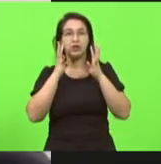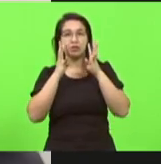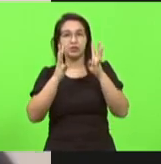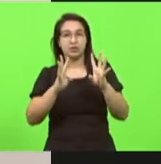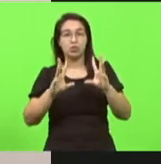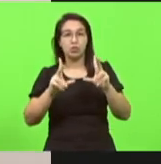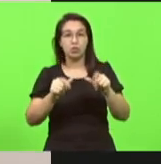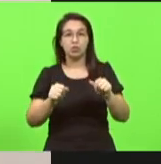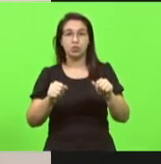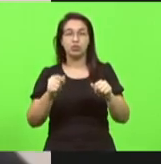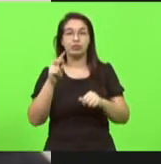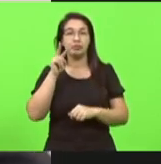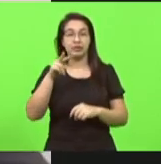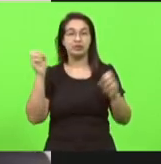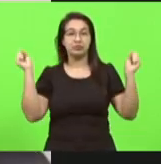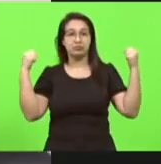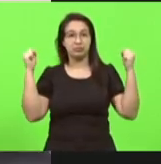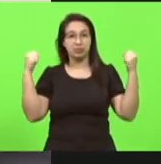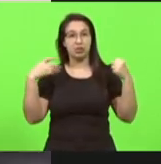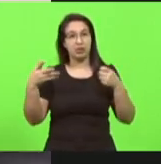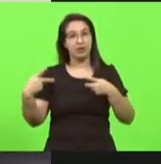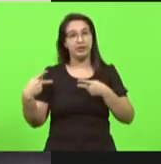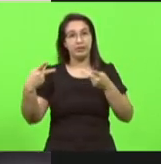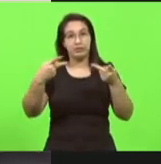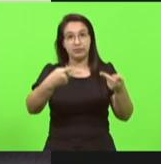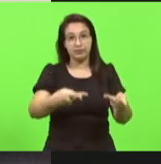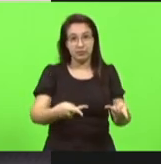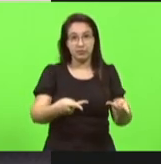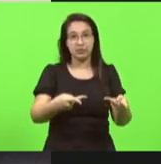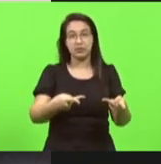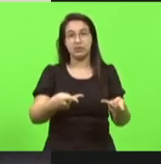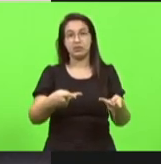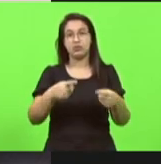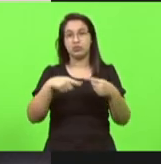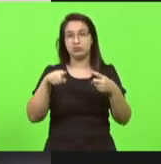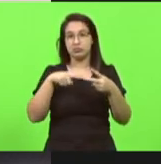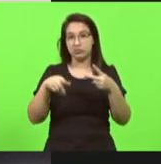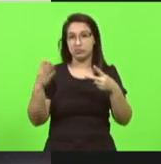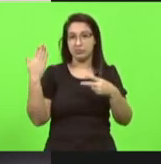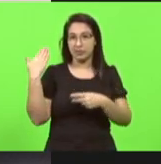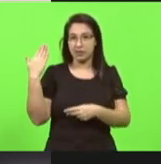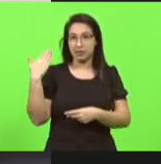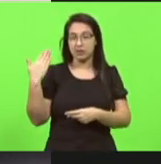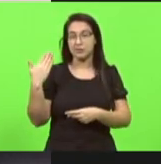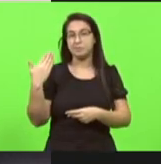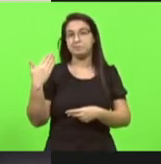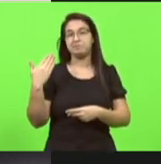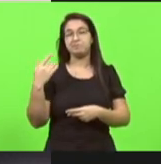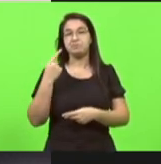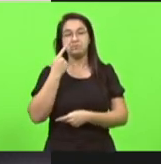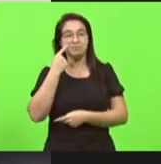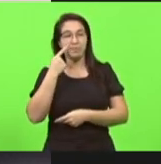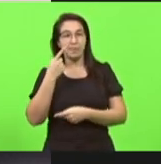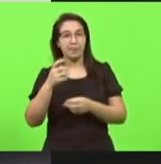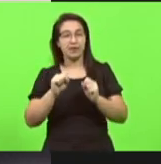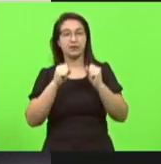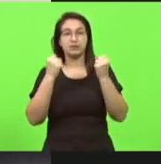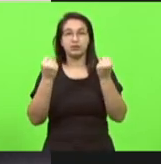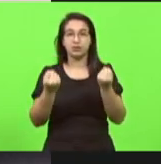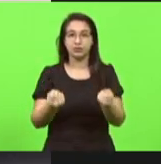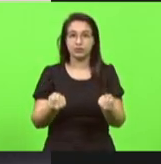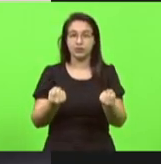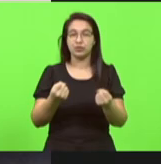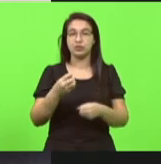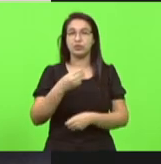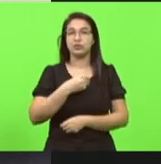Chapecó, quando da sua visita aqui há uma ou duas semanas atrás, e temos visto um empenho, o ministro